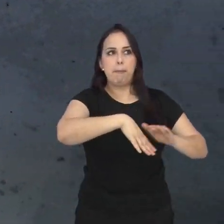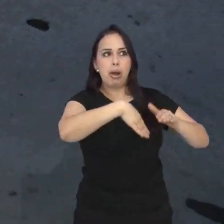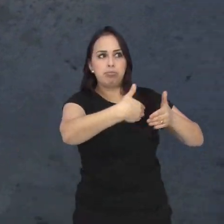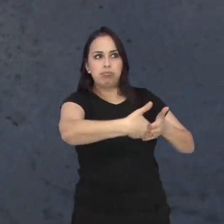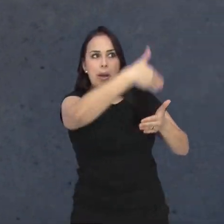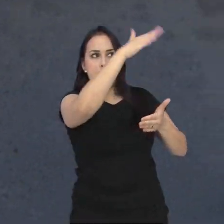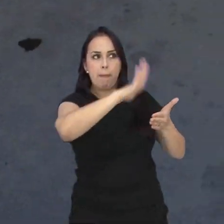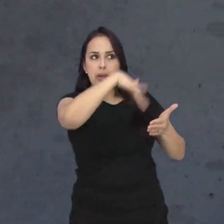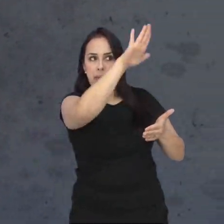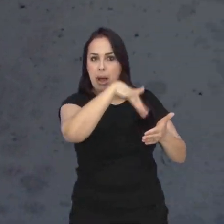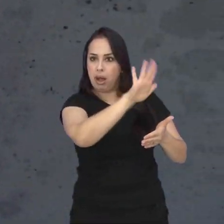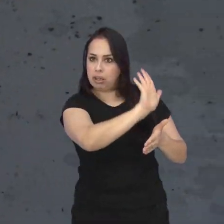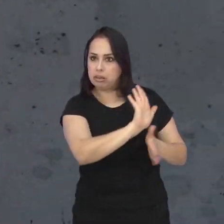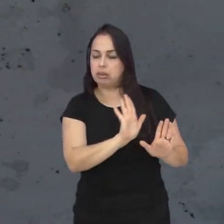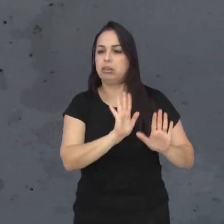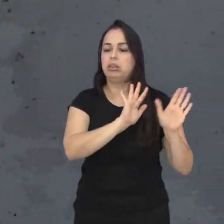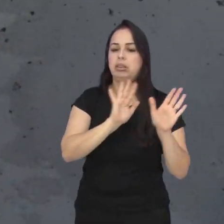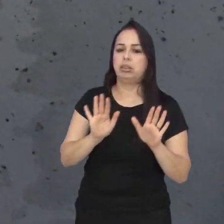Com pigmento.